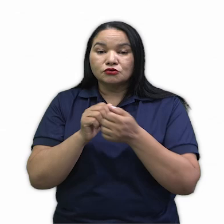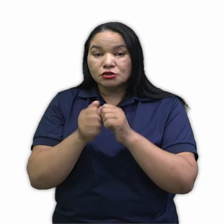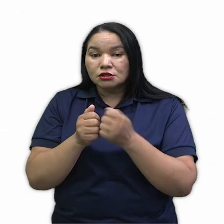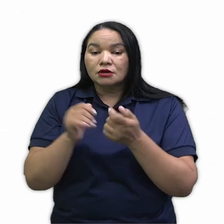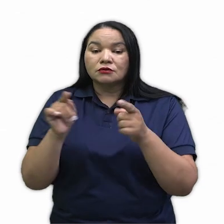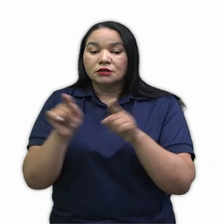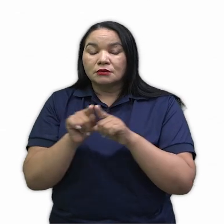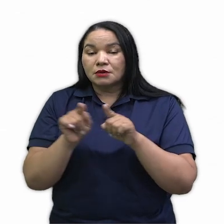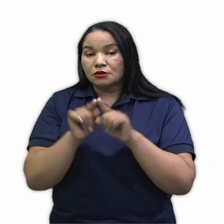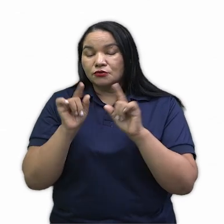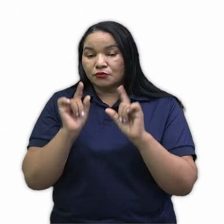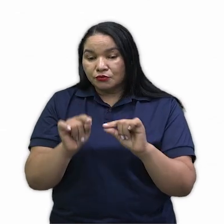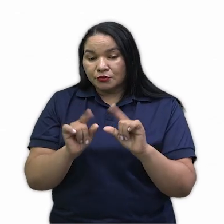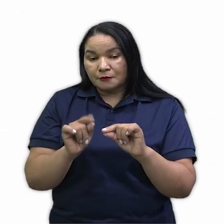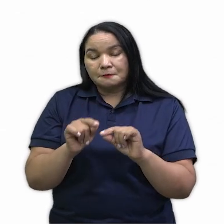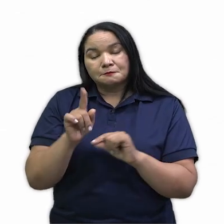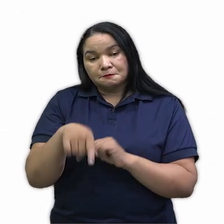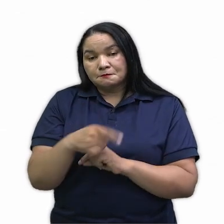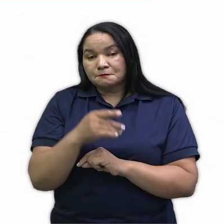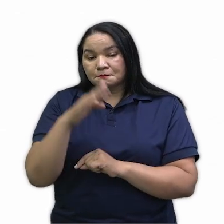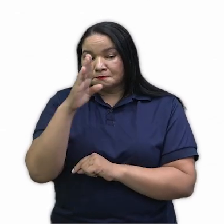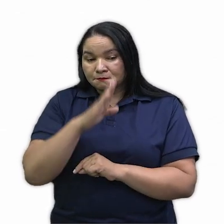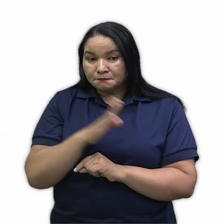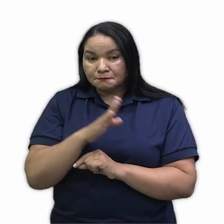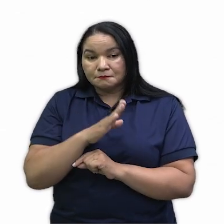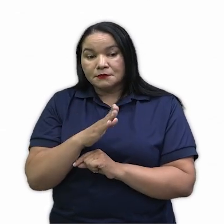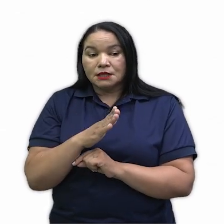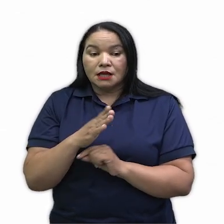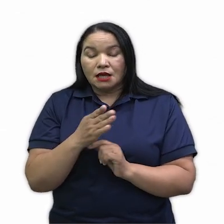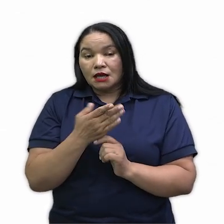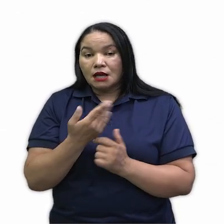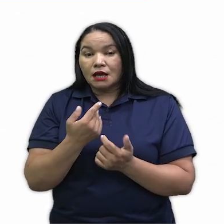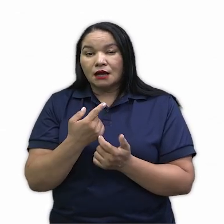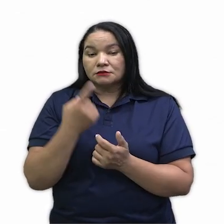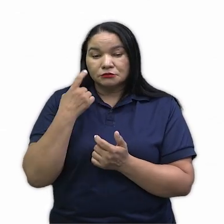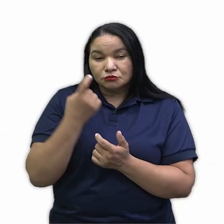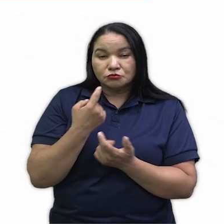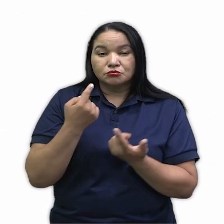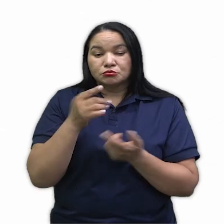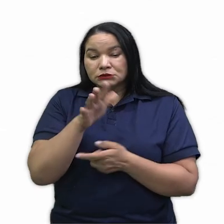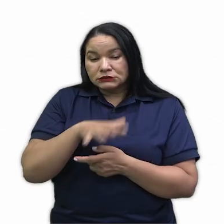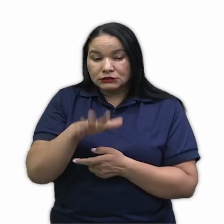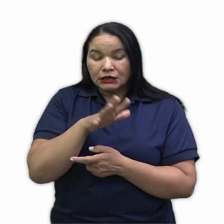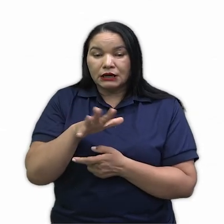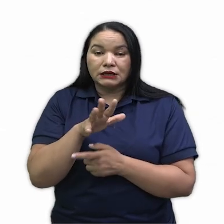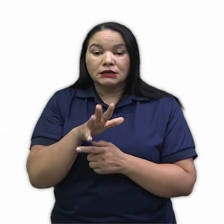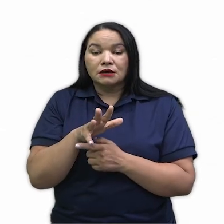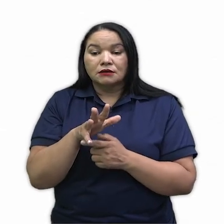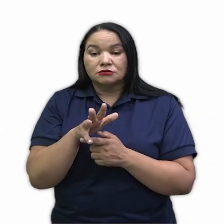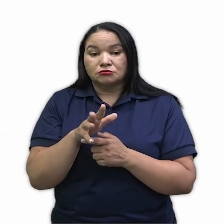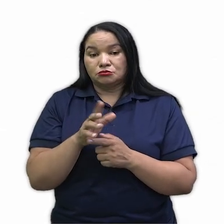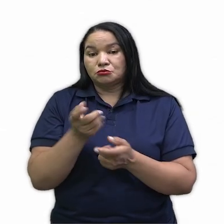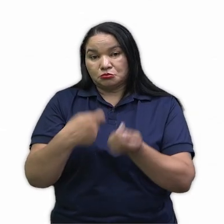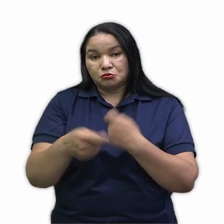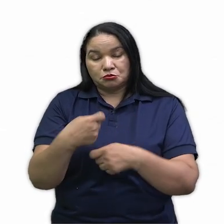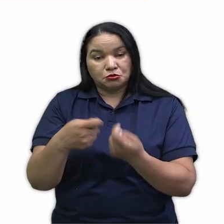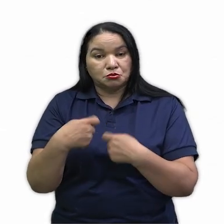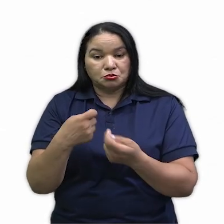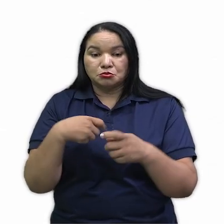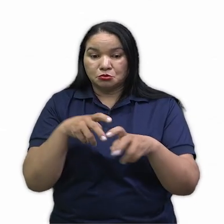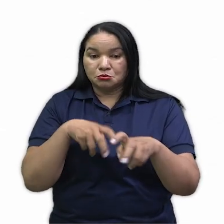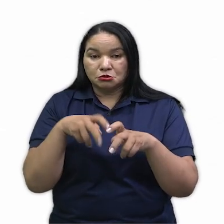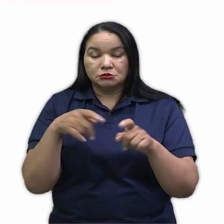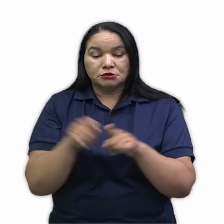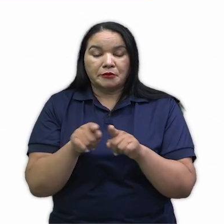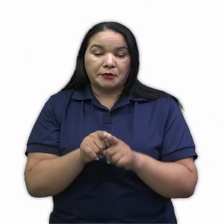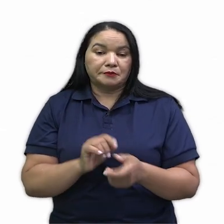nível global. Então, realmente, o Brasil ele também chama muita atenção em relação ao agronegócio. E